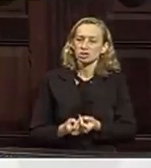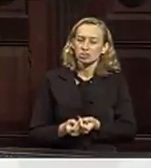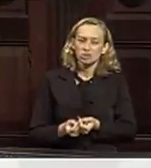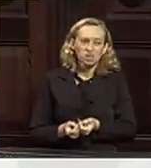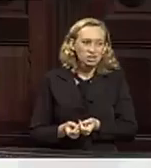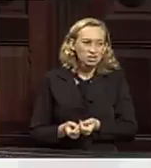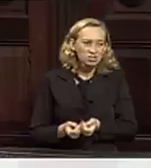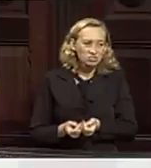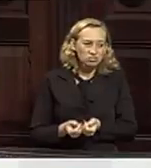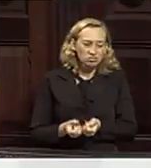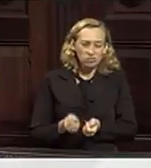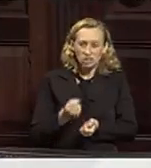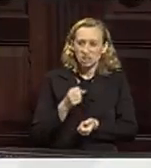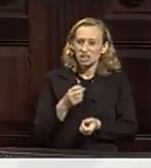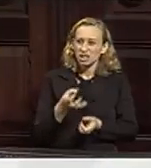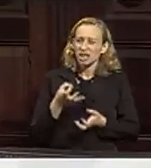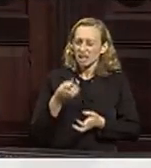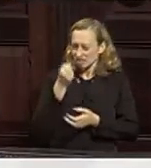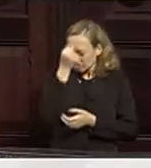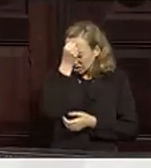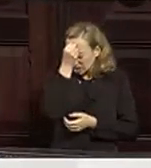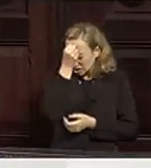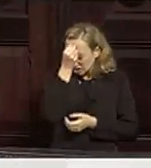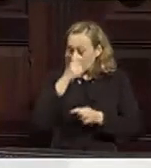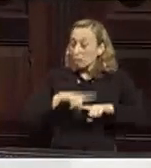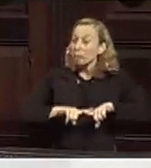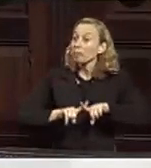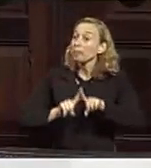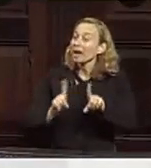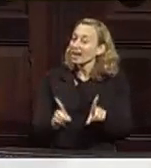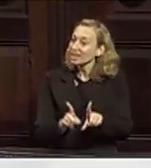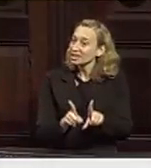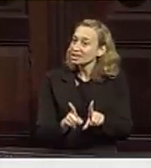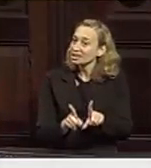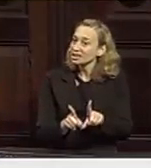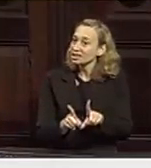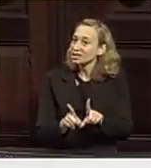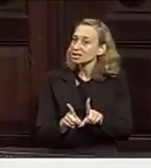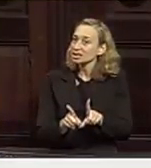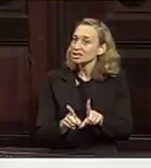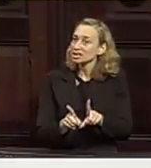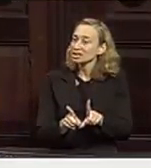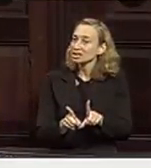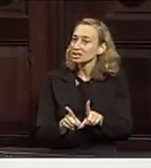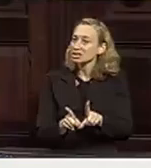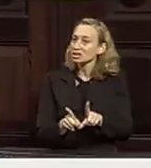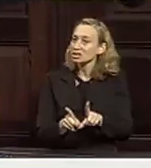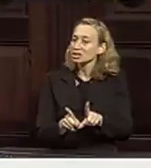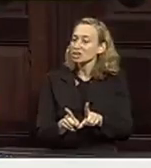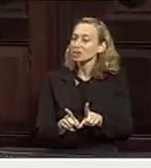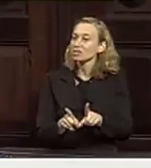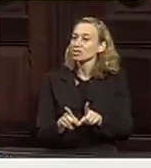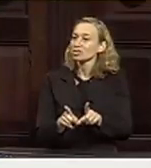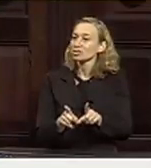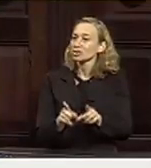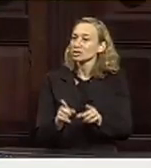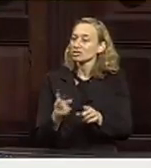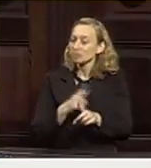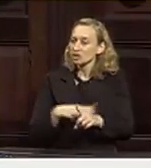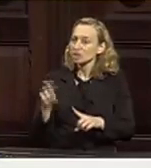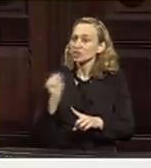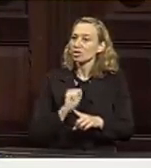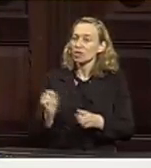desesperanças e frustrações, mas finalmente, não tudo foi conseguido, mas foi um